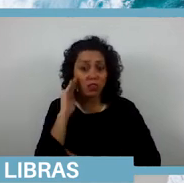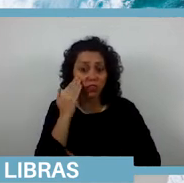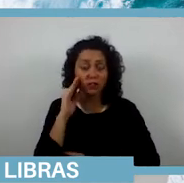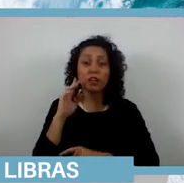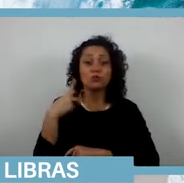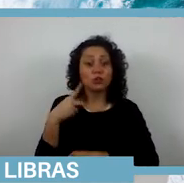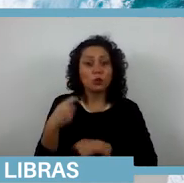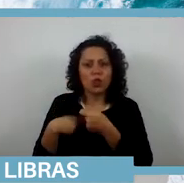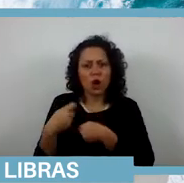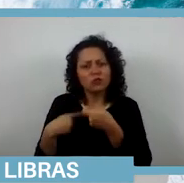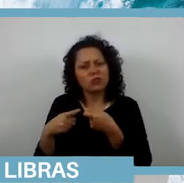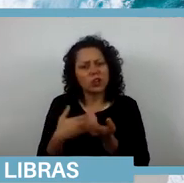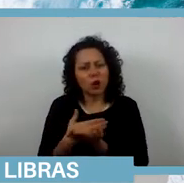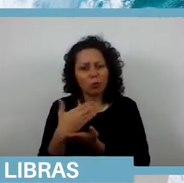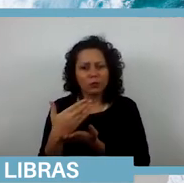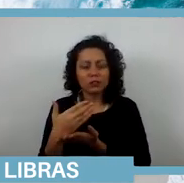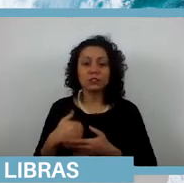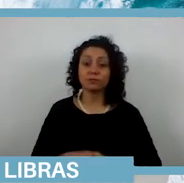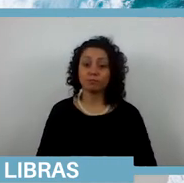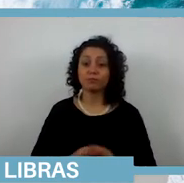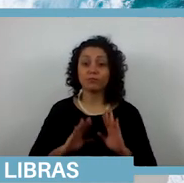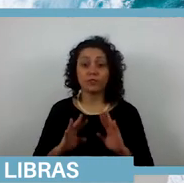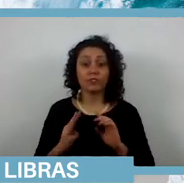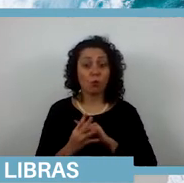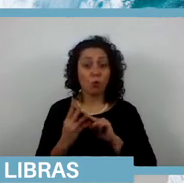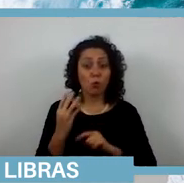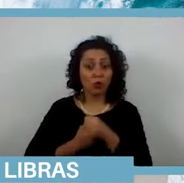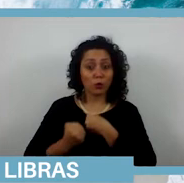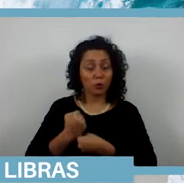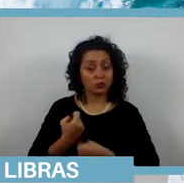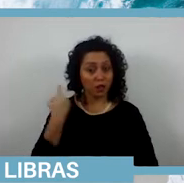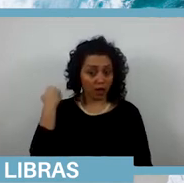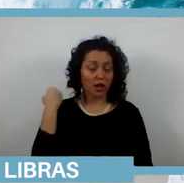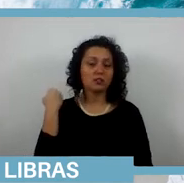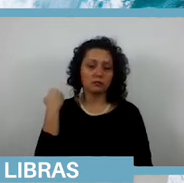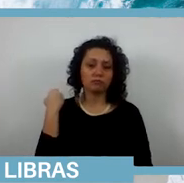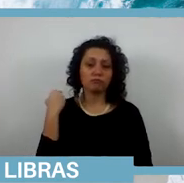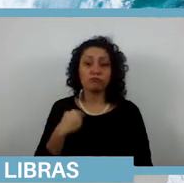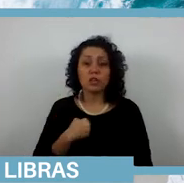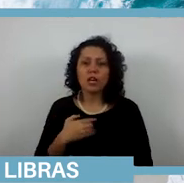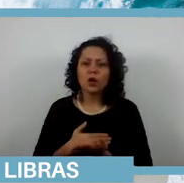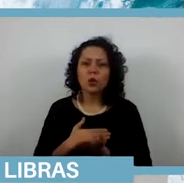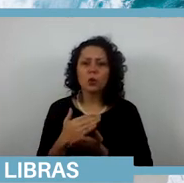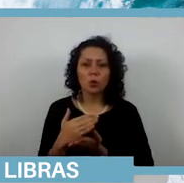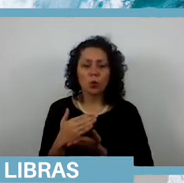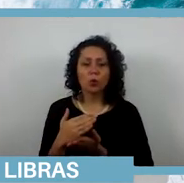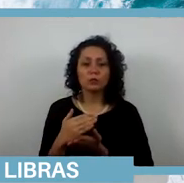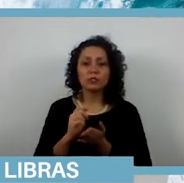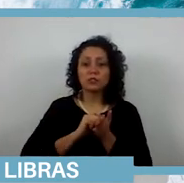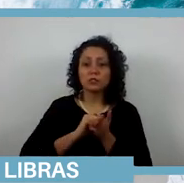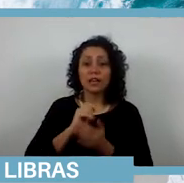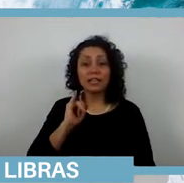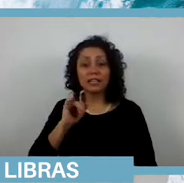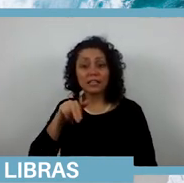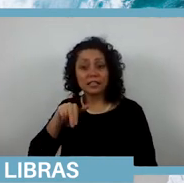tem para comer sonho é bom então quatro anos atrás eu comecei a escrever di